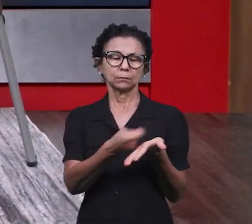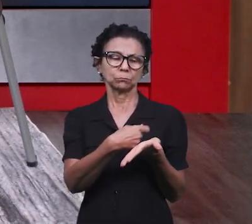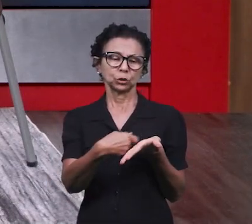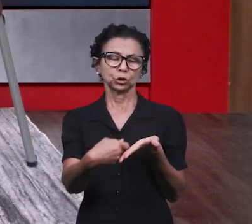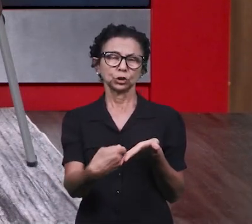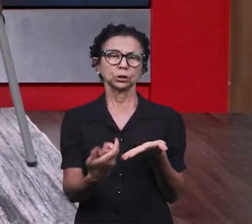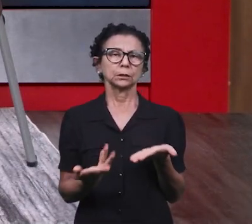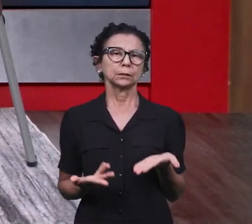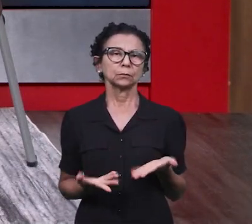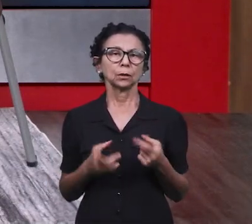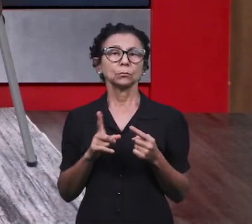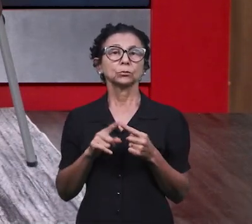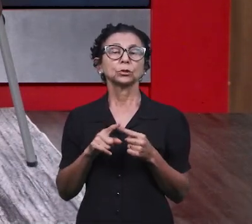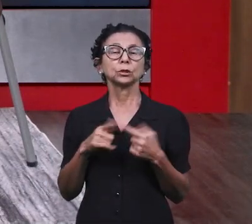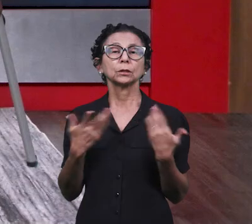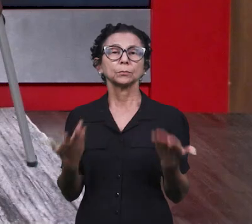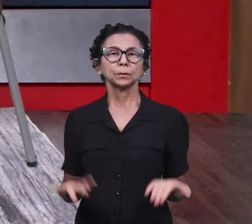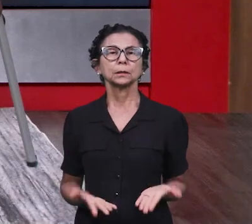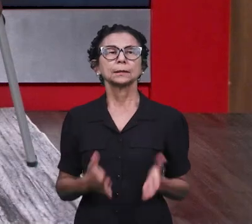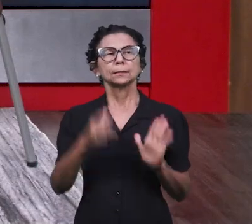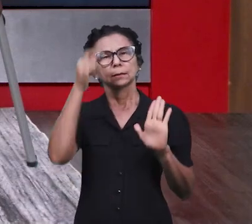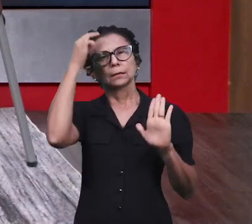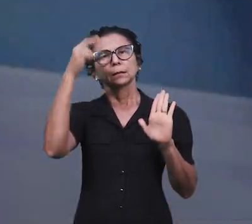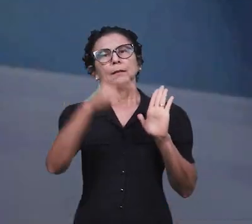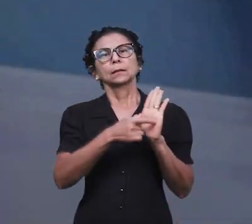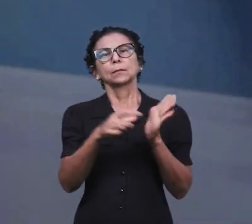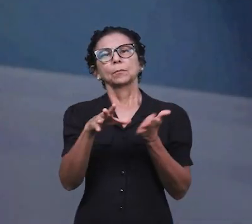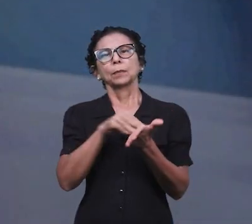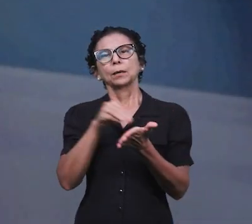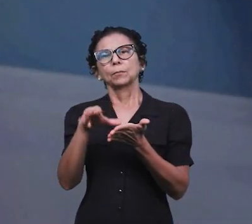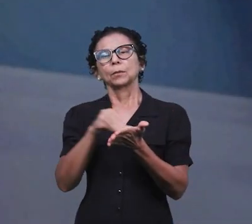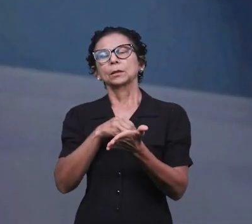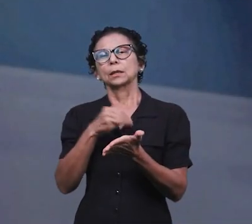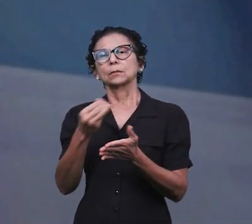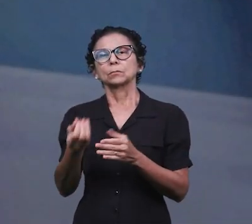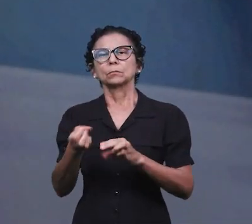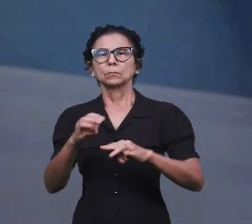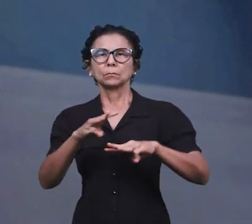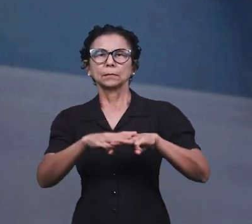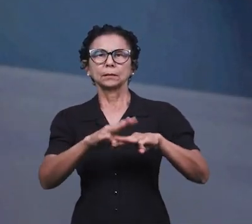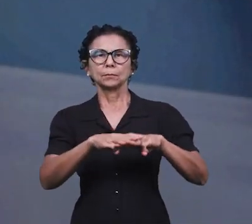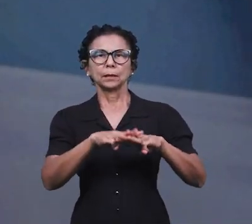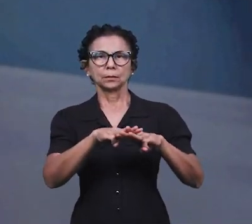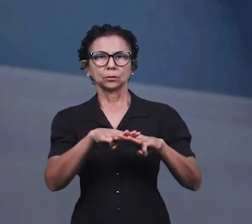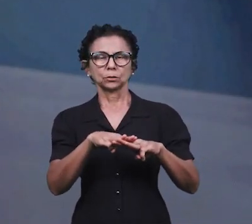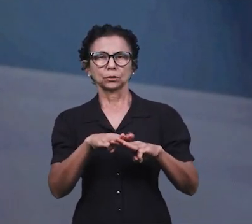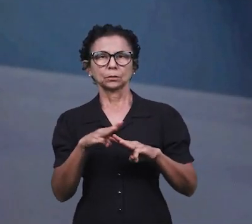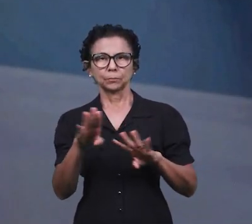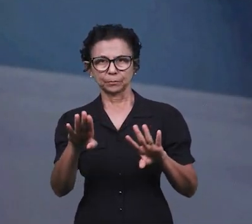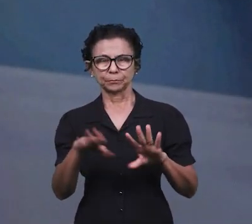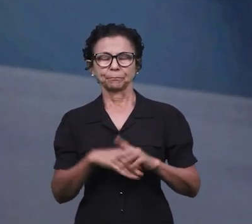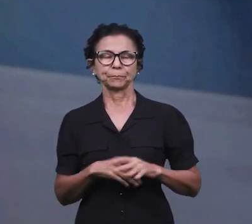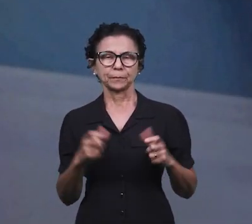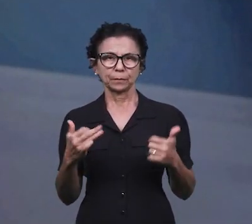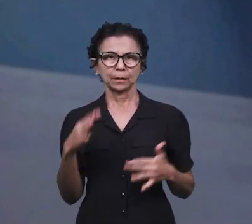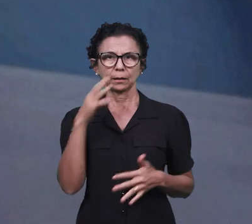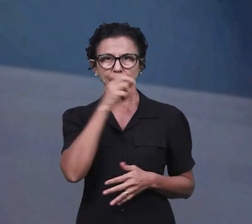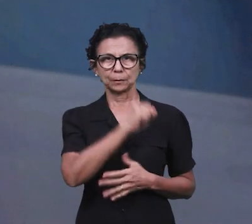é possível que a inteligência artificial faça, mas sempre com modelos matemáticos. Quer ver uma coisa aqui? Não vou tomar muito